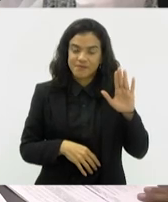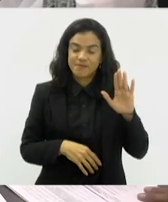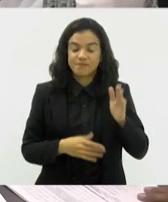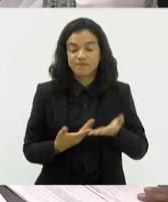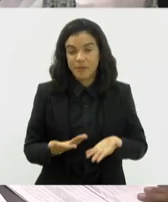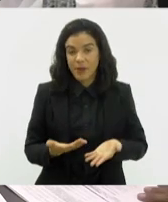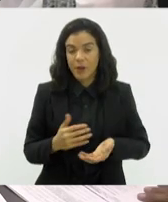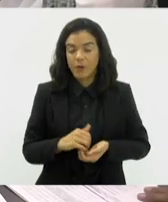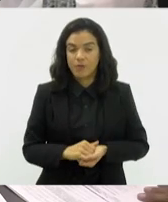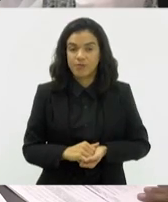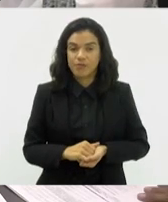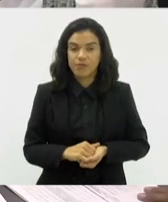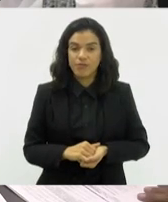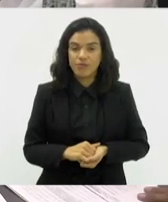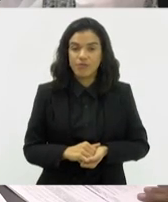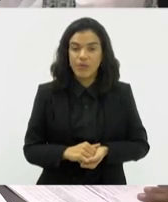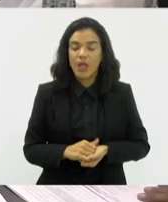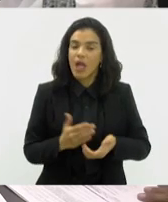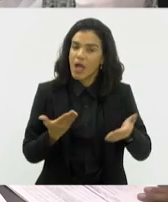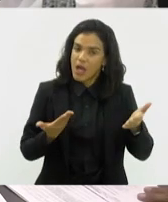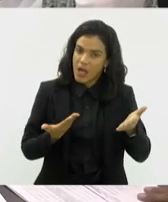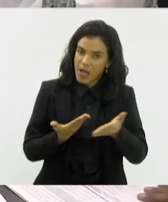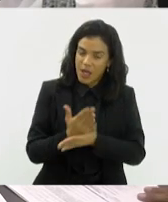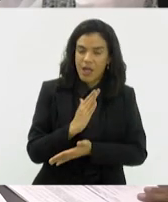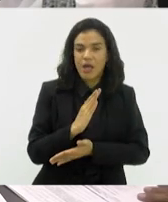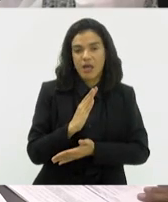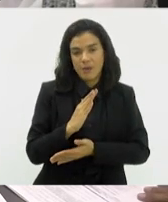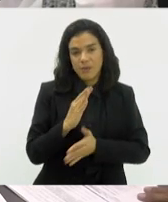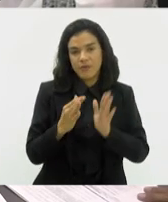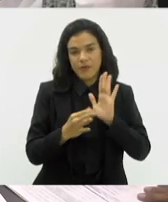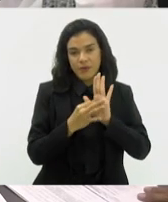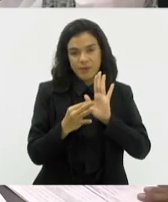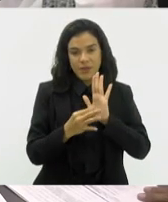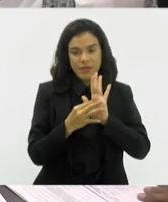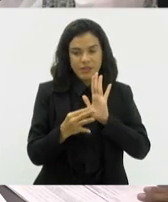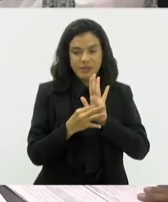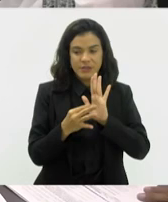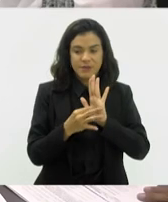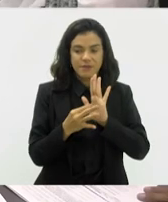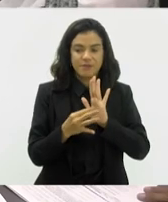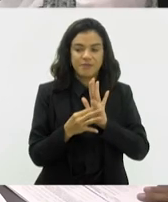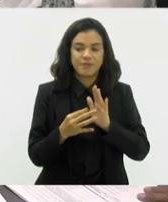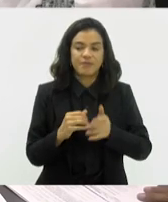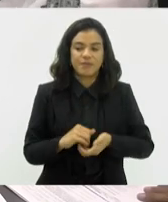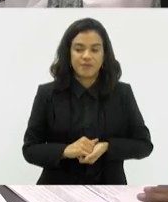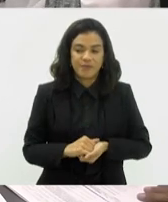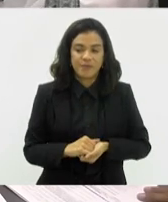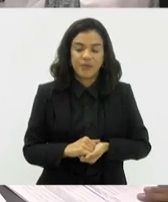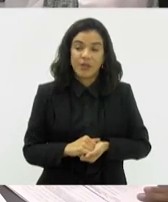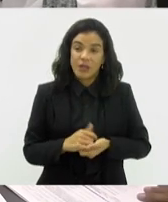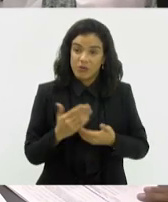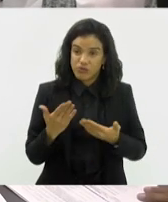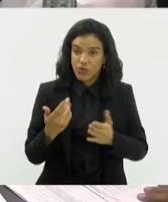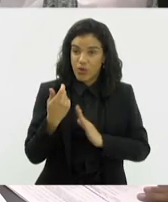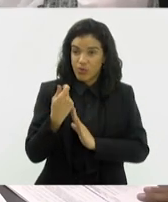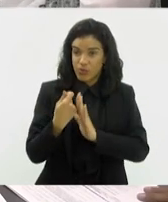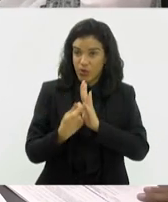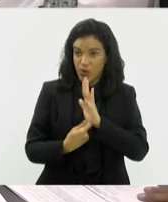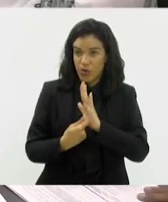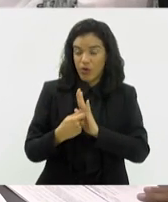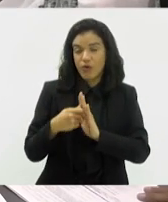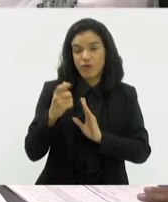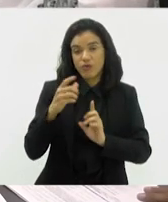Bom, mas de qualquer jeito, aprovado o parecer. E aí, nesse caso, com Vossa Excelência, o autor, eu vou me